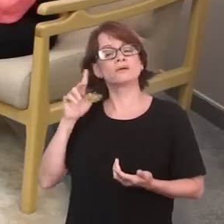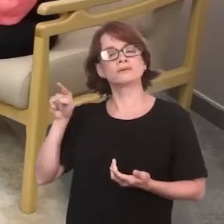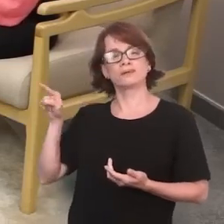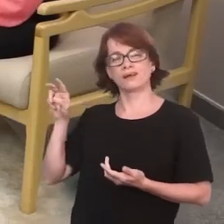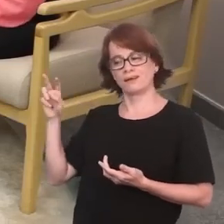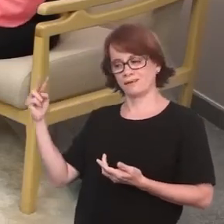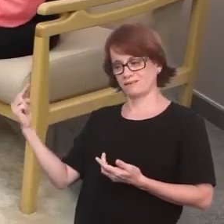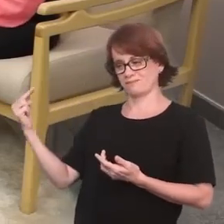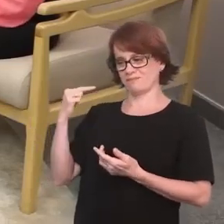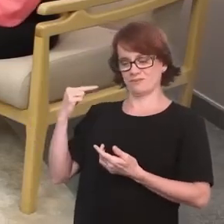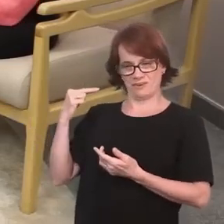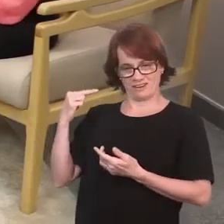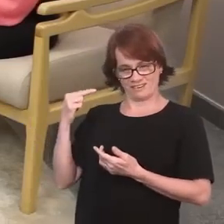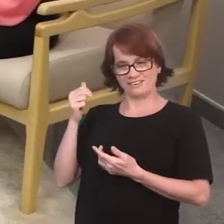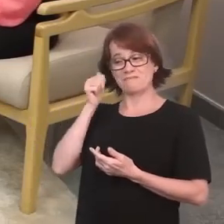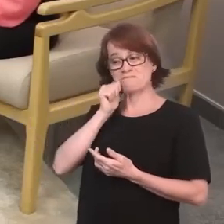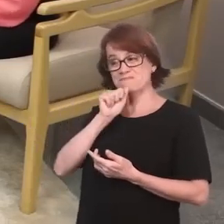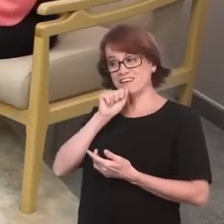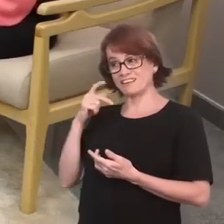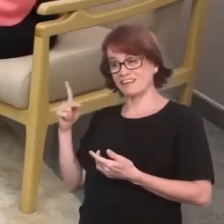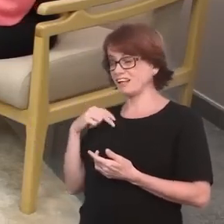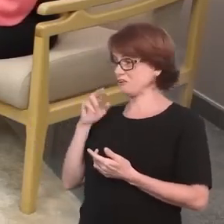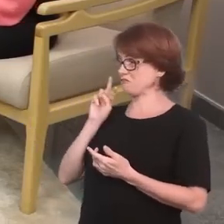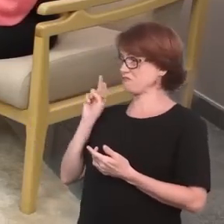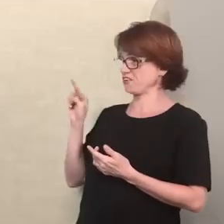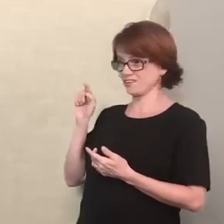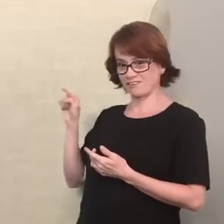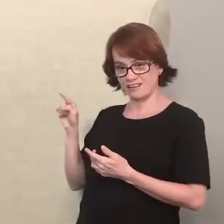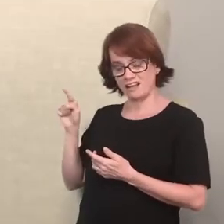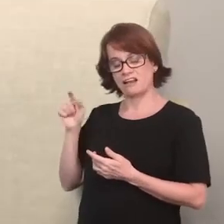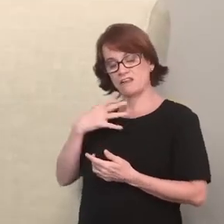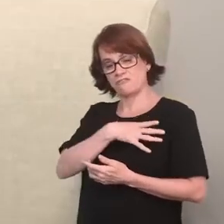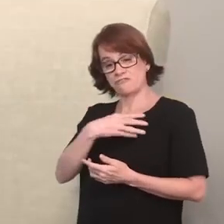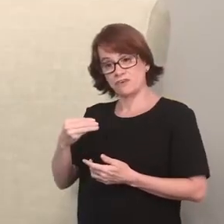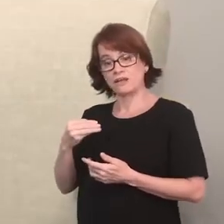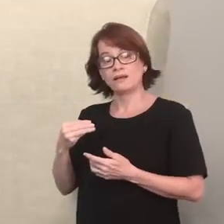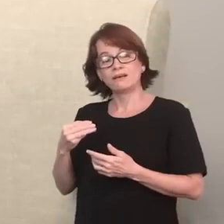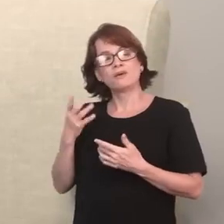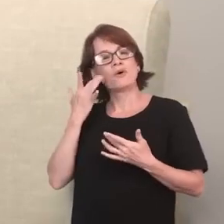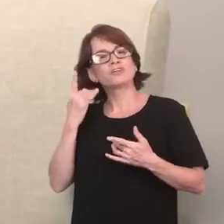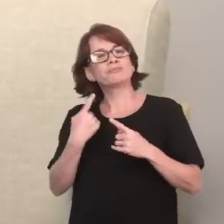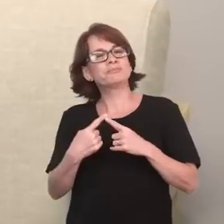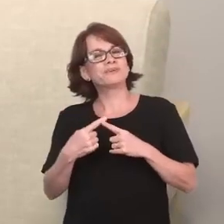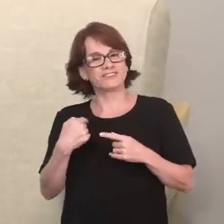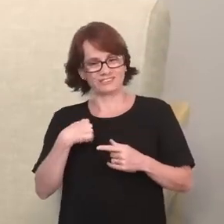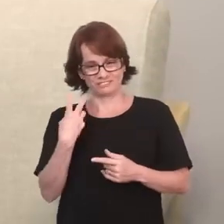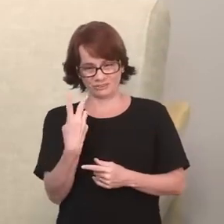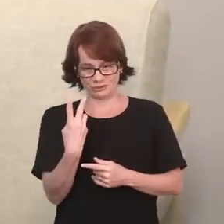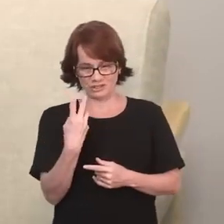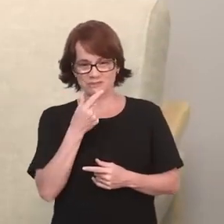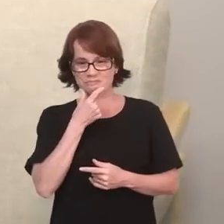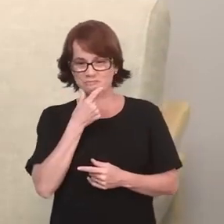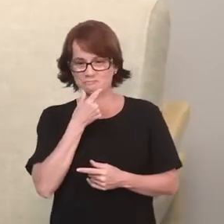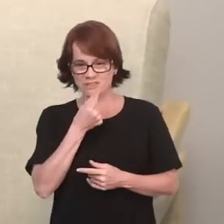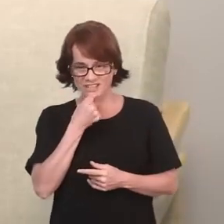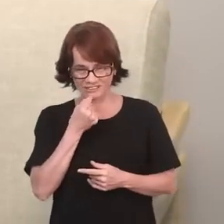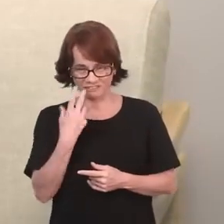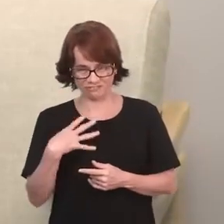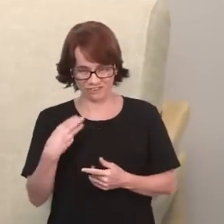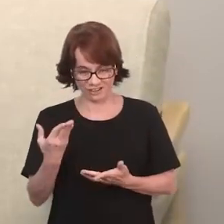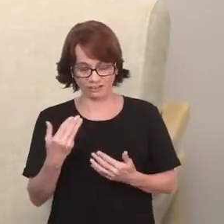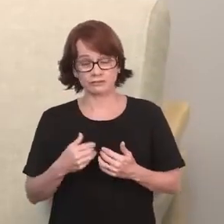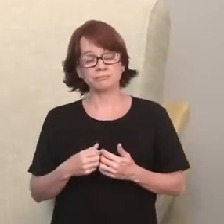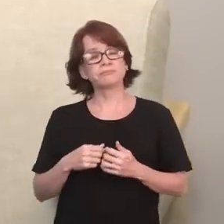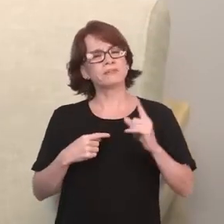um pouco como mãe. E eu acabo que vejo a Zoe um pouco como filha. Acho que é porque eu só tive 2 meninos, né? Então, ela veio,